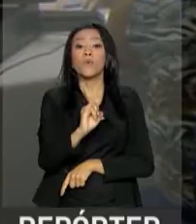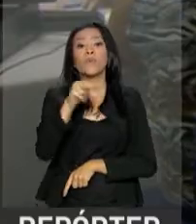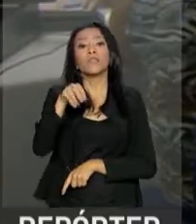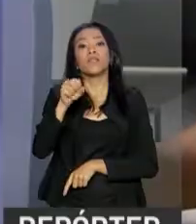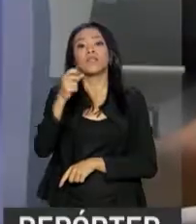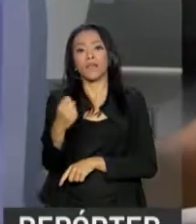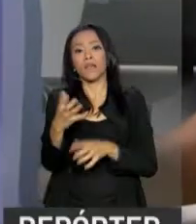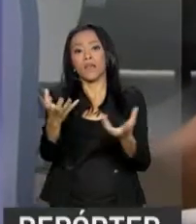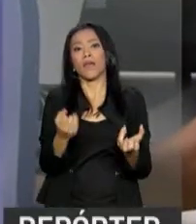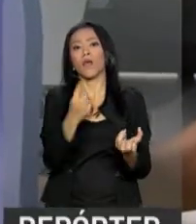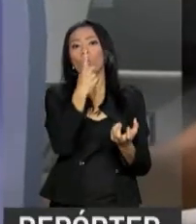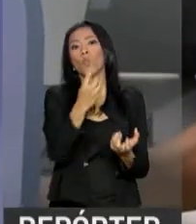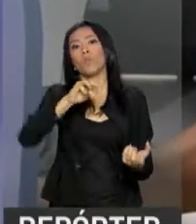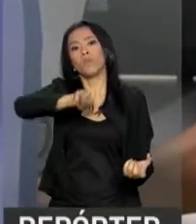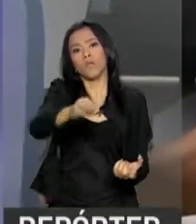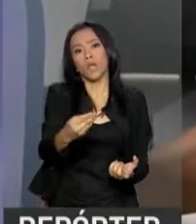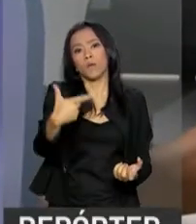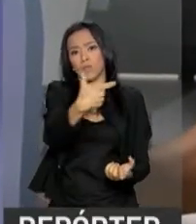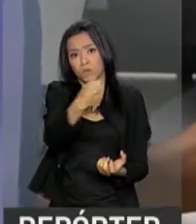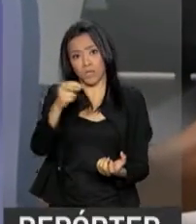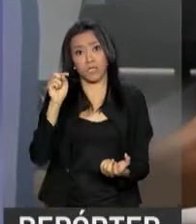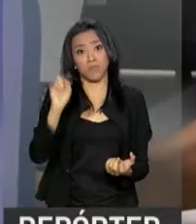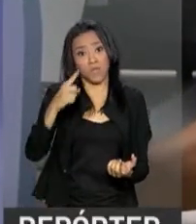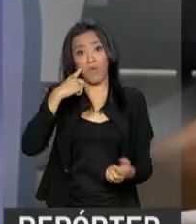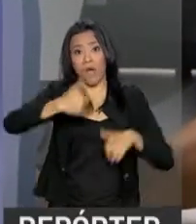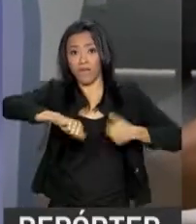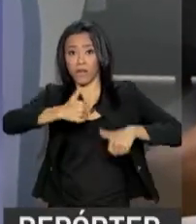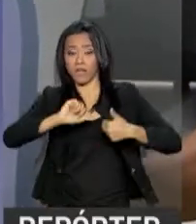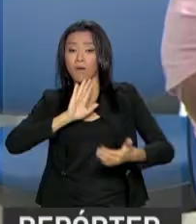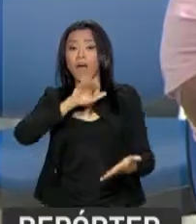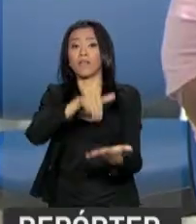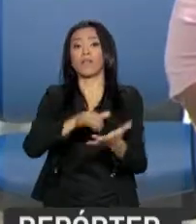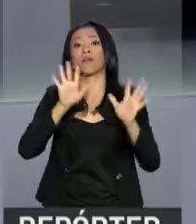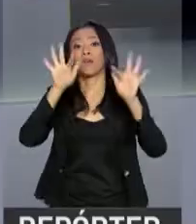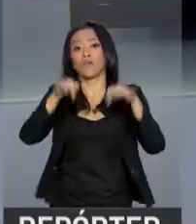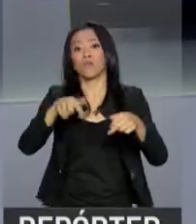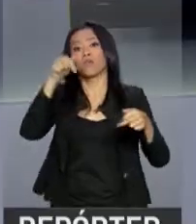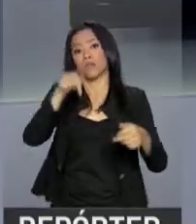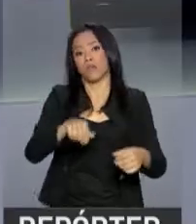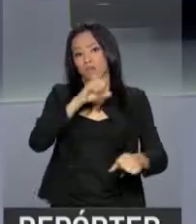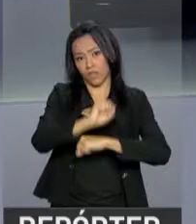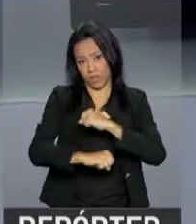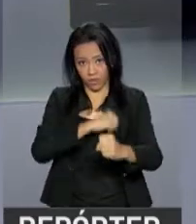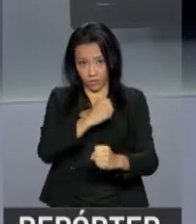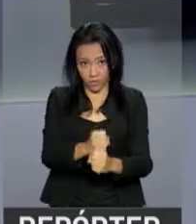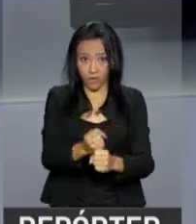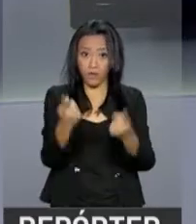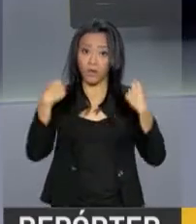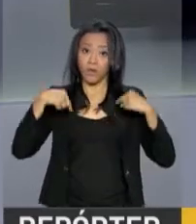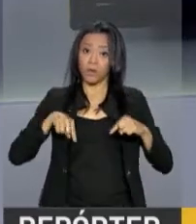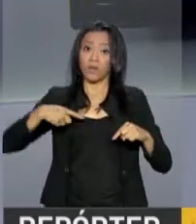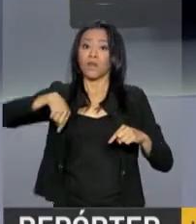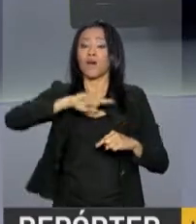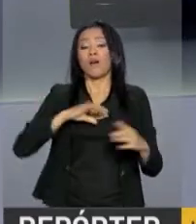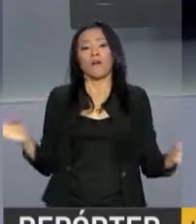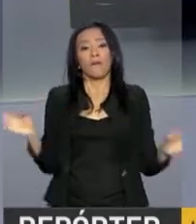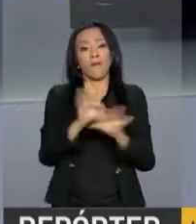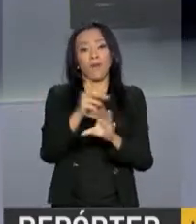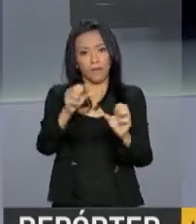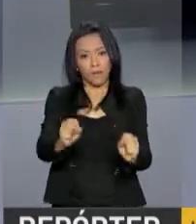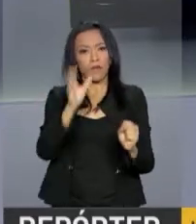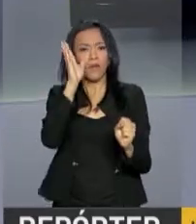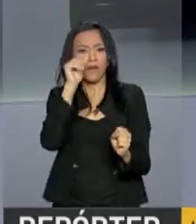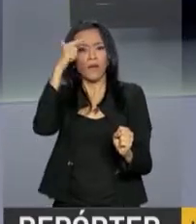milhão e 200 mil avaliações médicas até o fim deste ano nós ficamos por aqui você pode ver as reportagens no